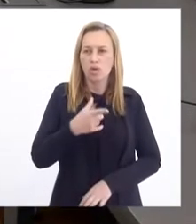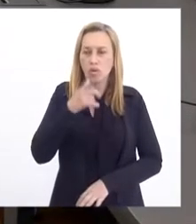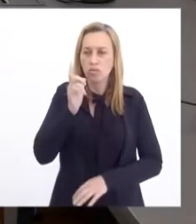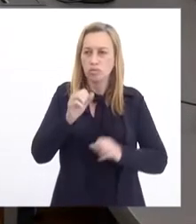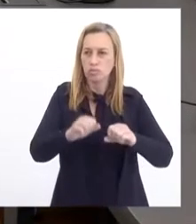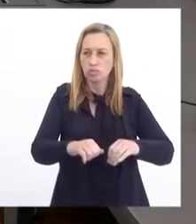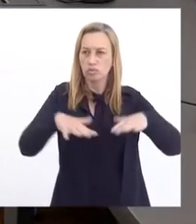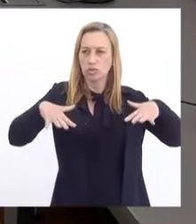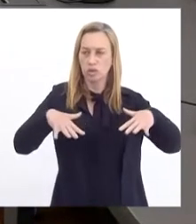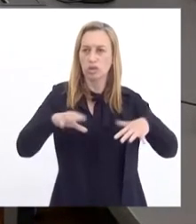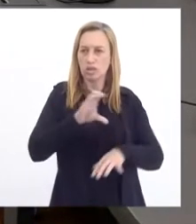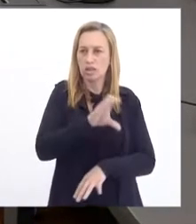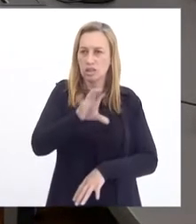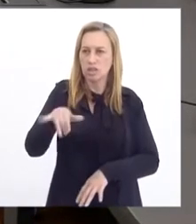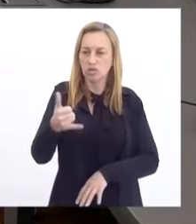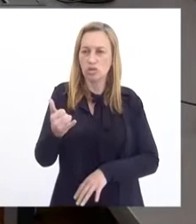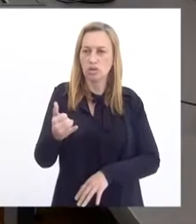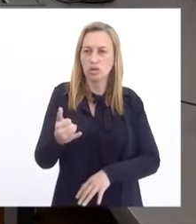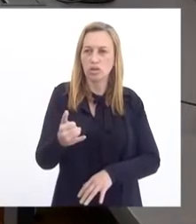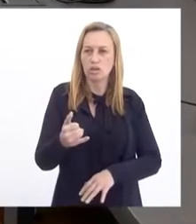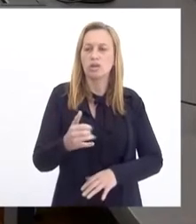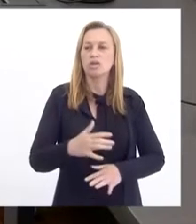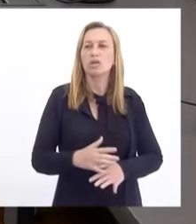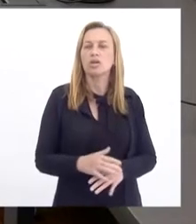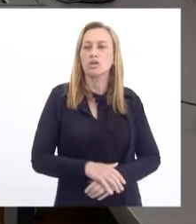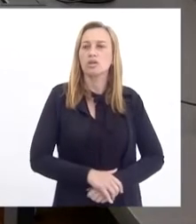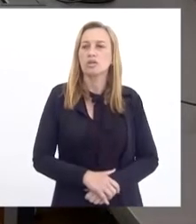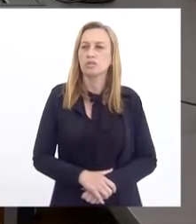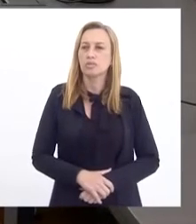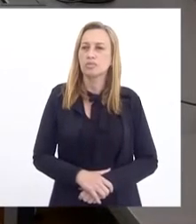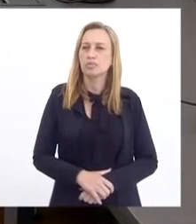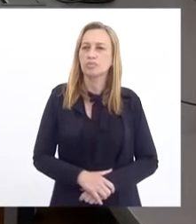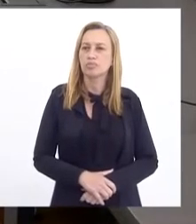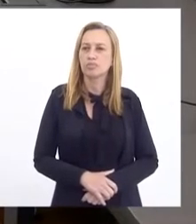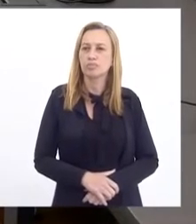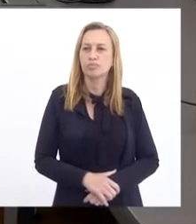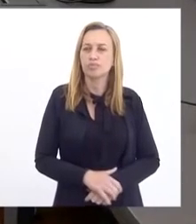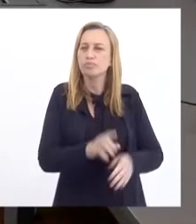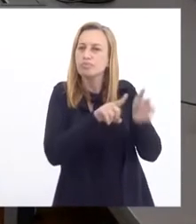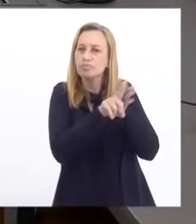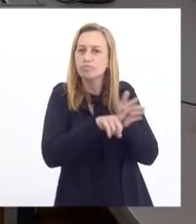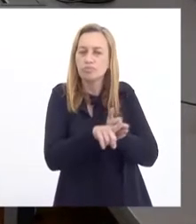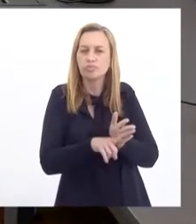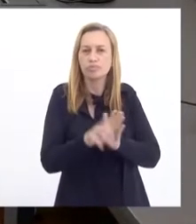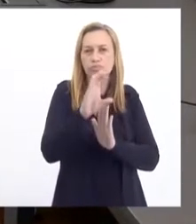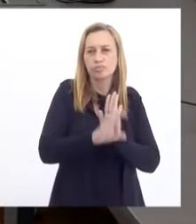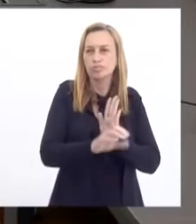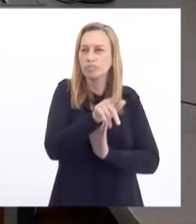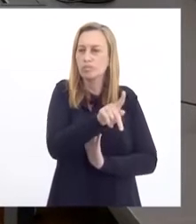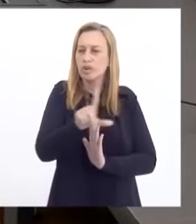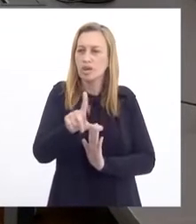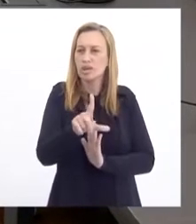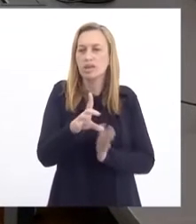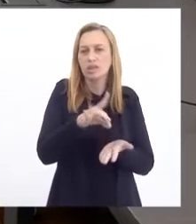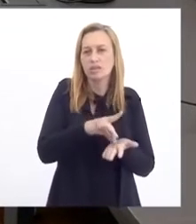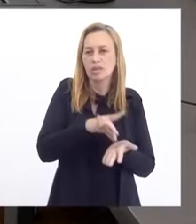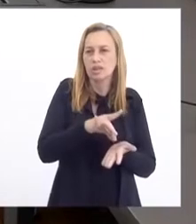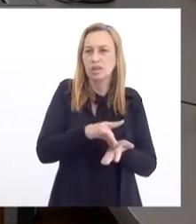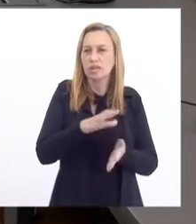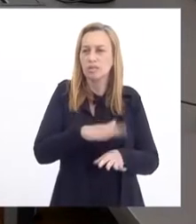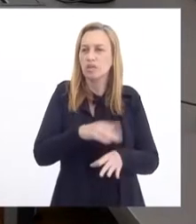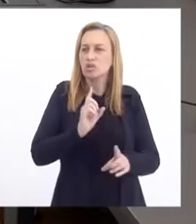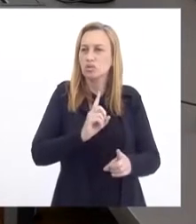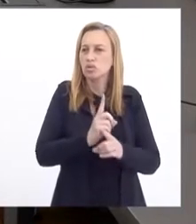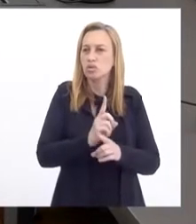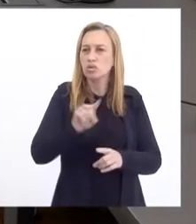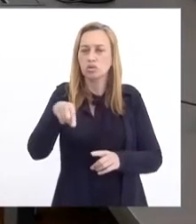plenário da CCJ uma audiência pública extraordinária para analisar as emendas do PR. Na verdade, muito mais um encontro